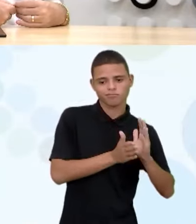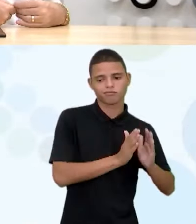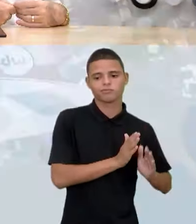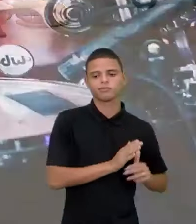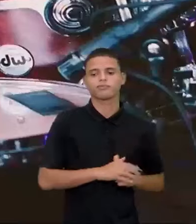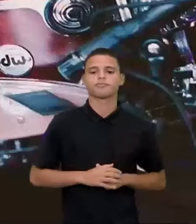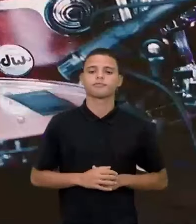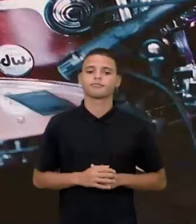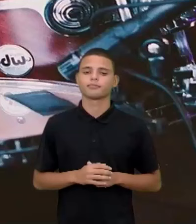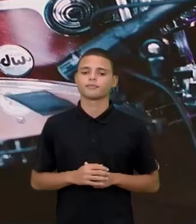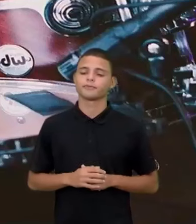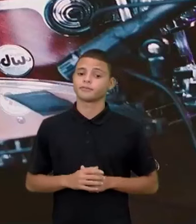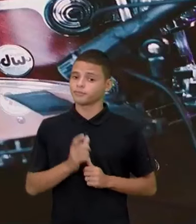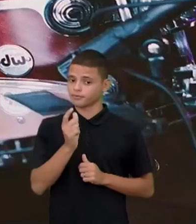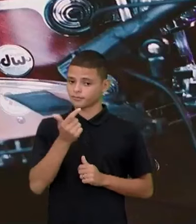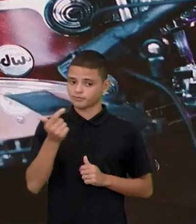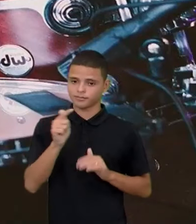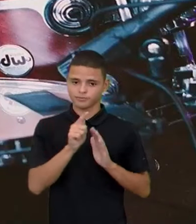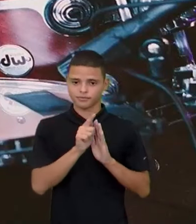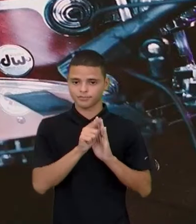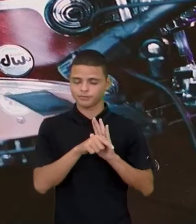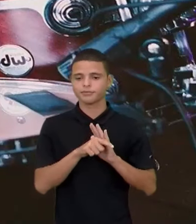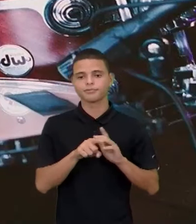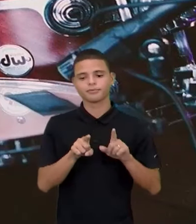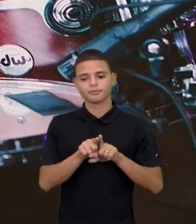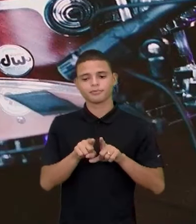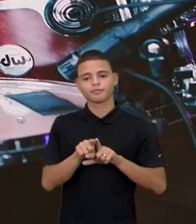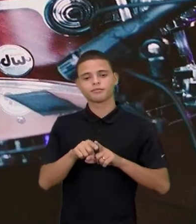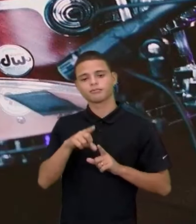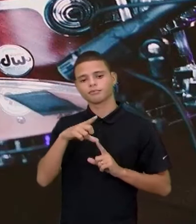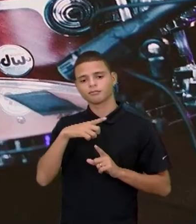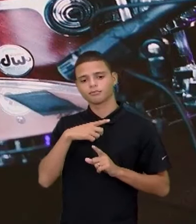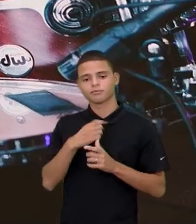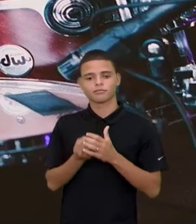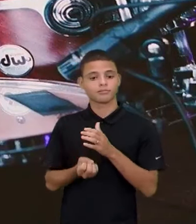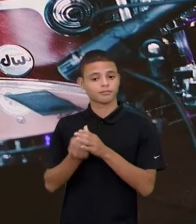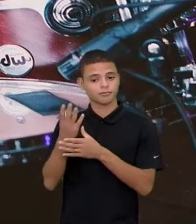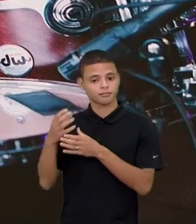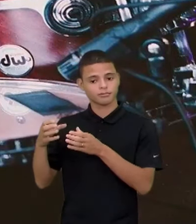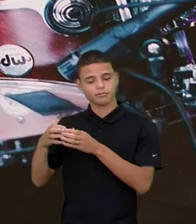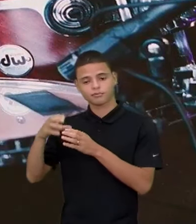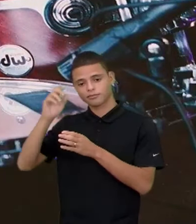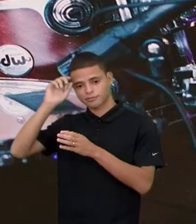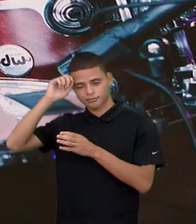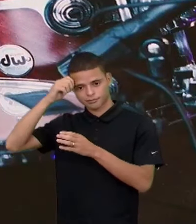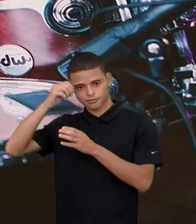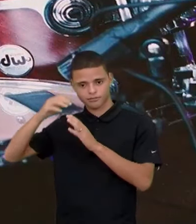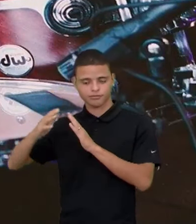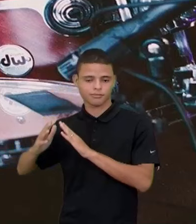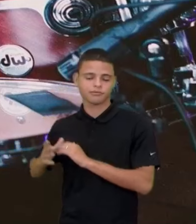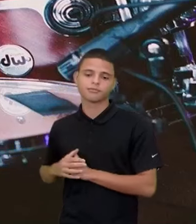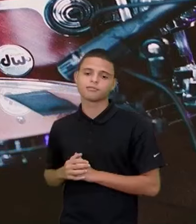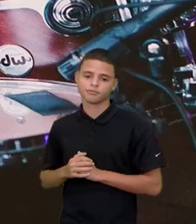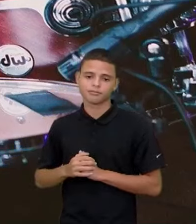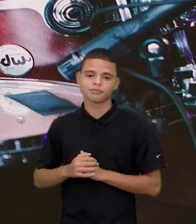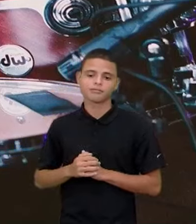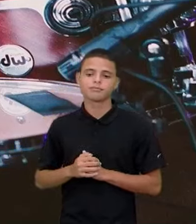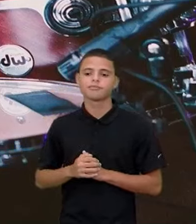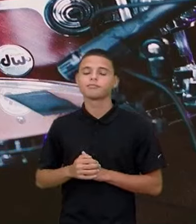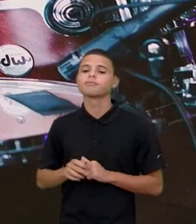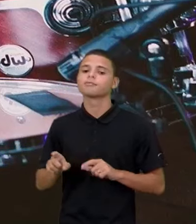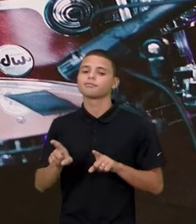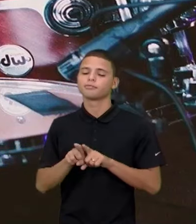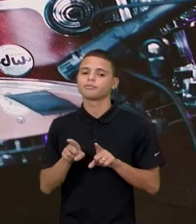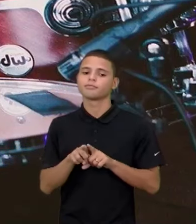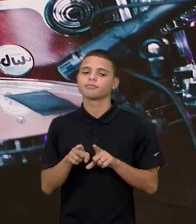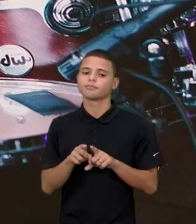vamos para outros gêneros que também têm raízes envolvendo a comunidade negra, embora agora de uma